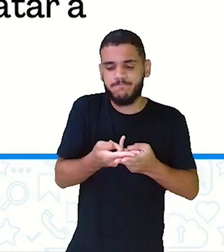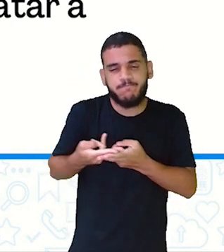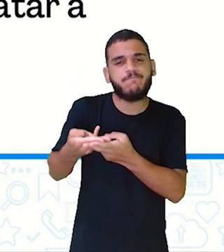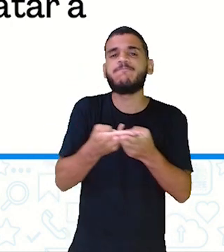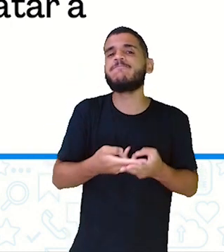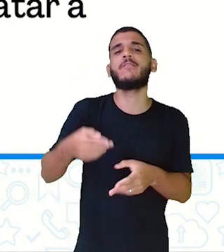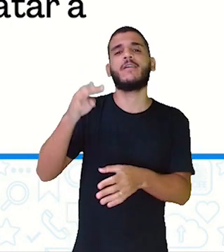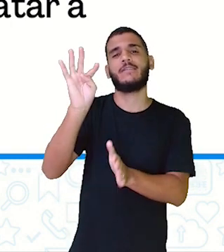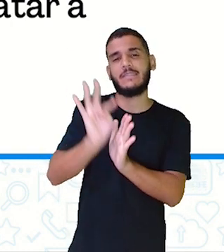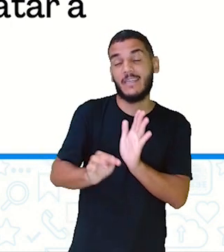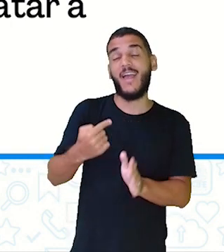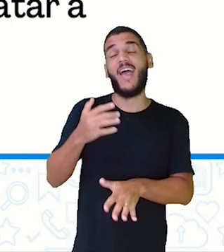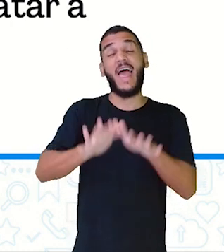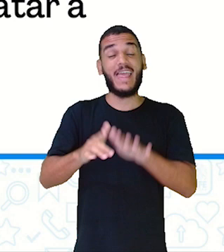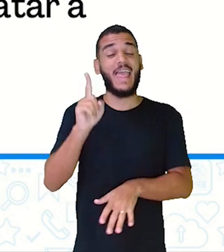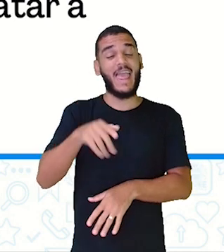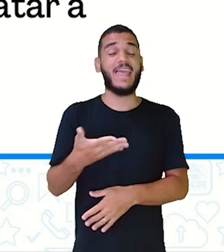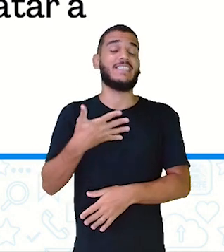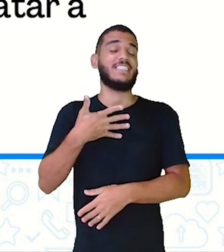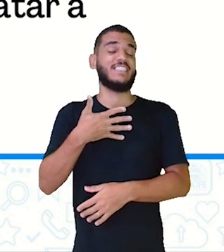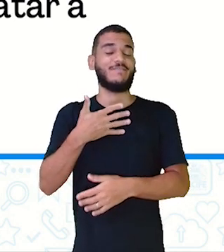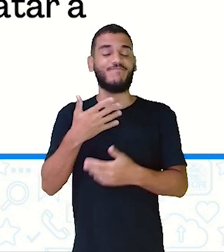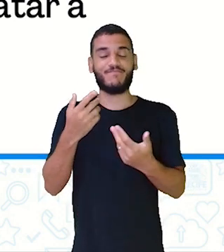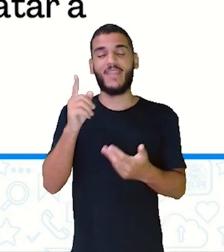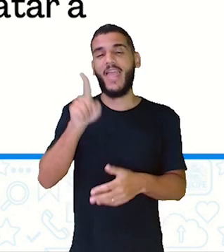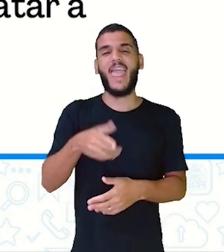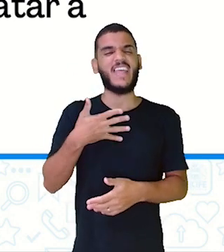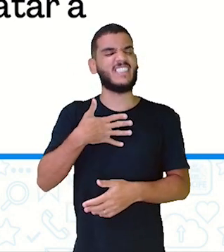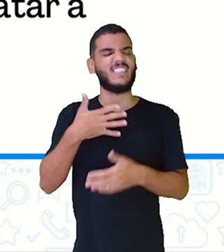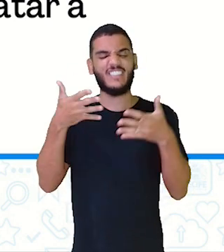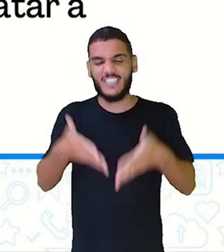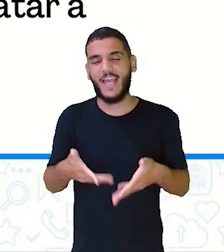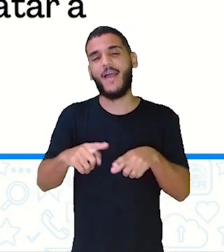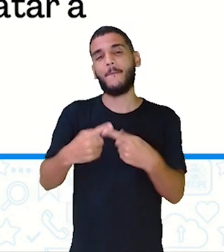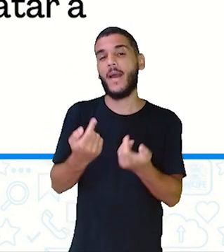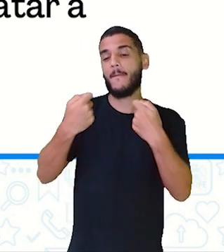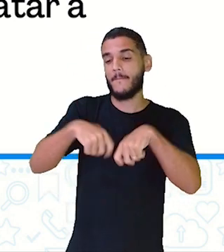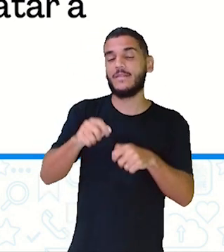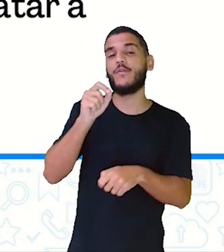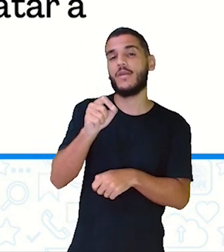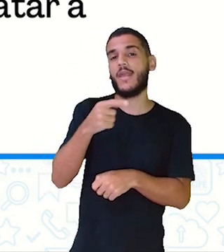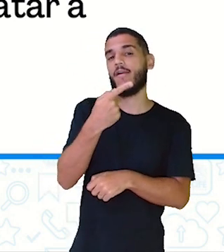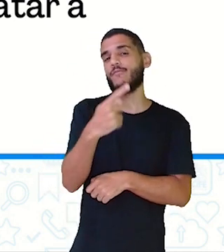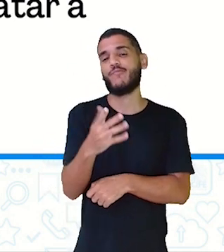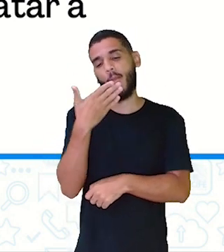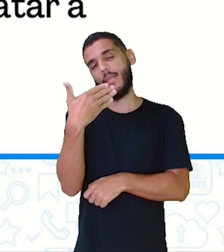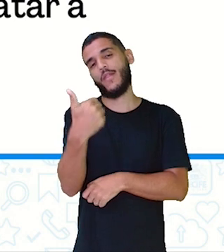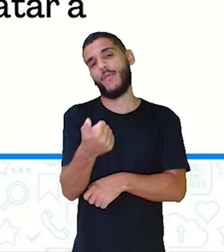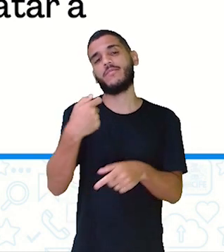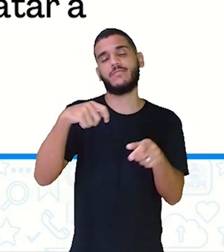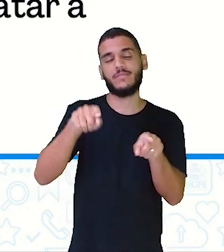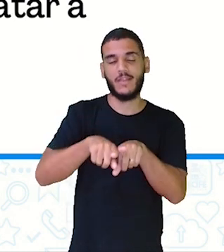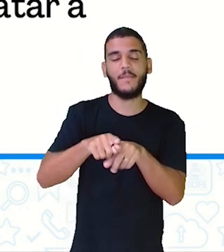um pouco chato, mas é necessário para o seu aperfeiçoamento e a sua